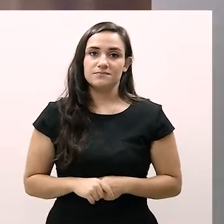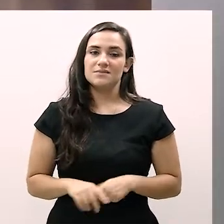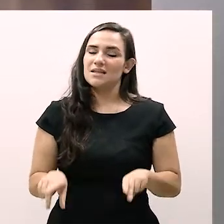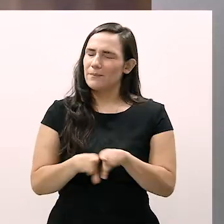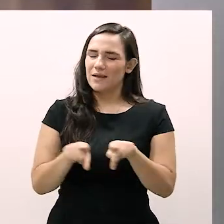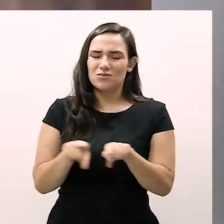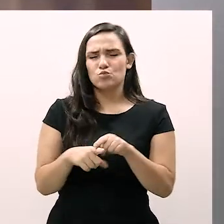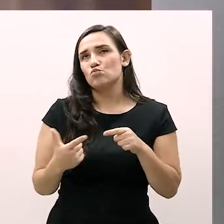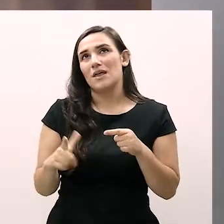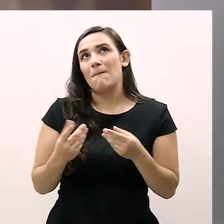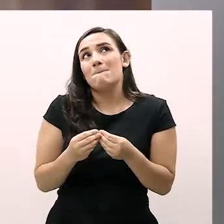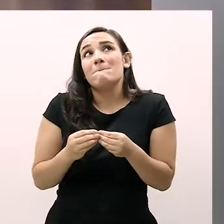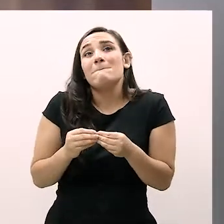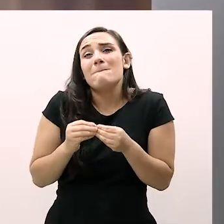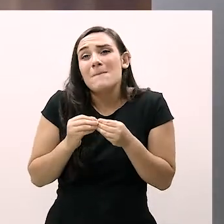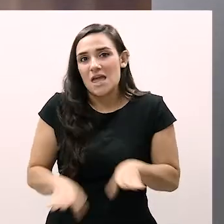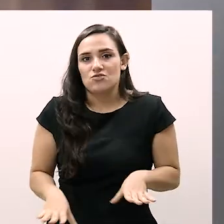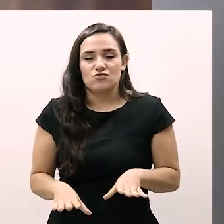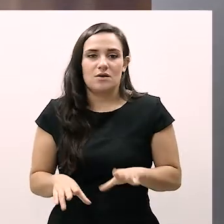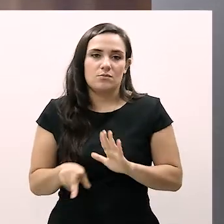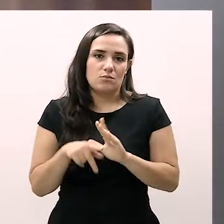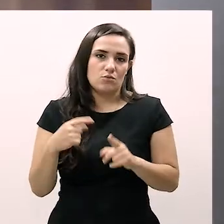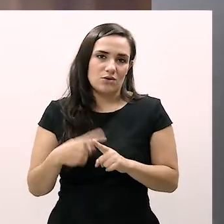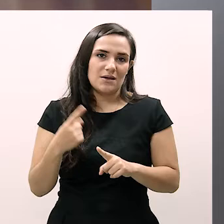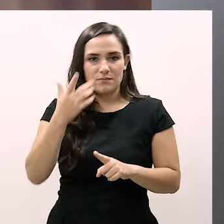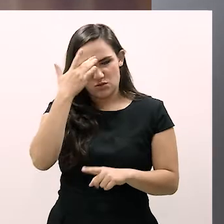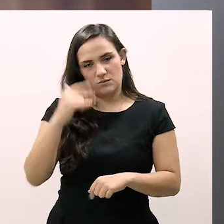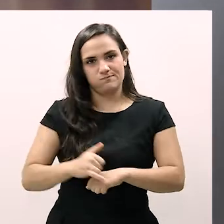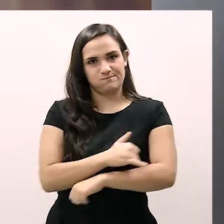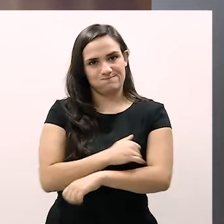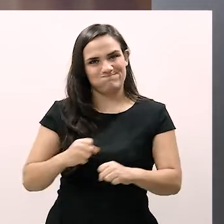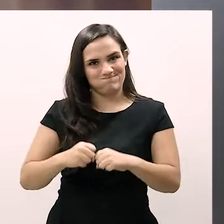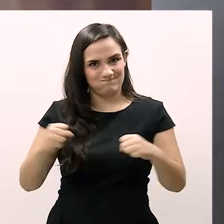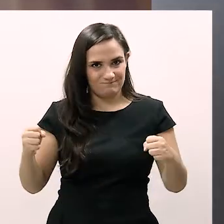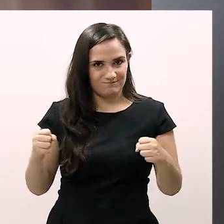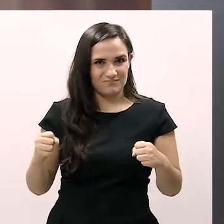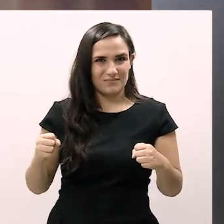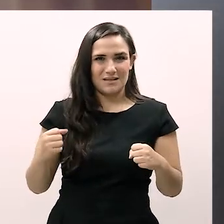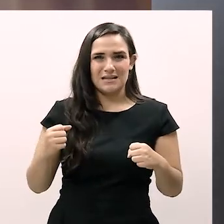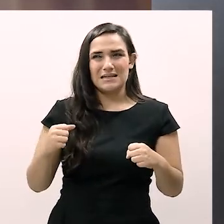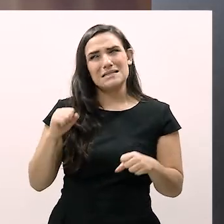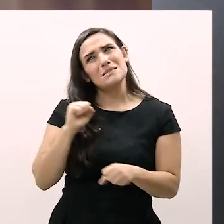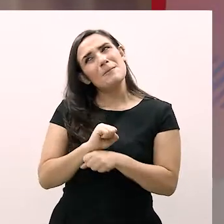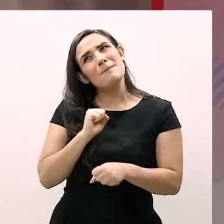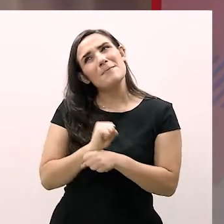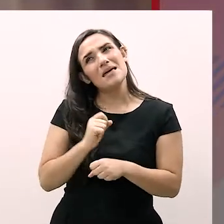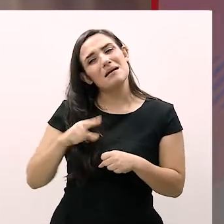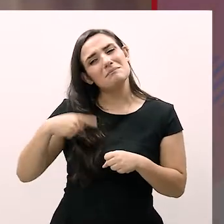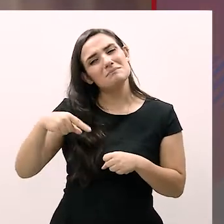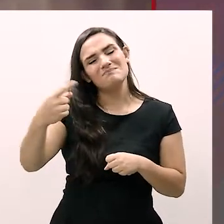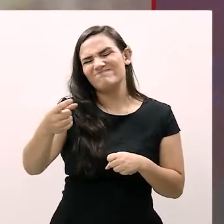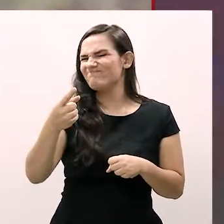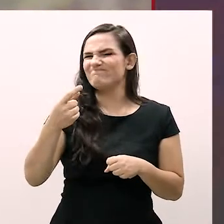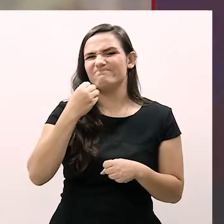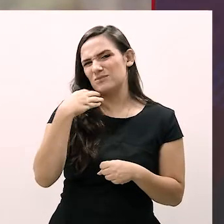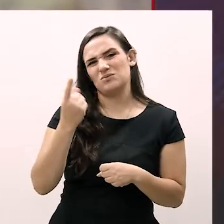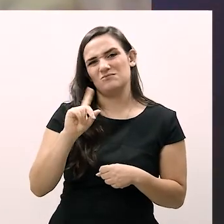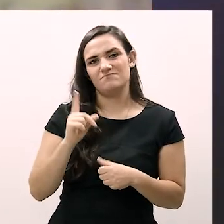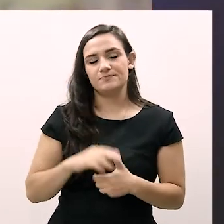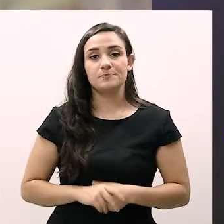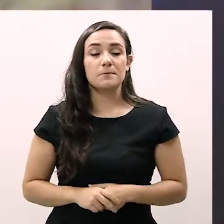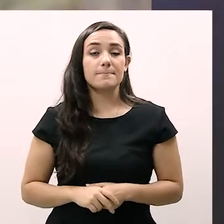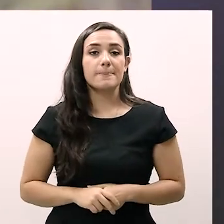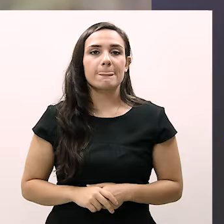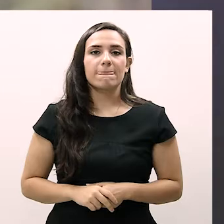a ideia de esperar para ser operado mais tarde, hoje é errônea. E quais